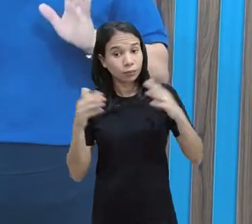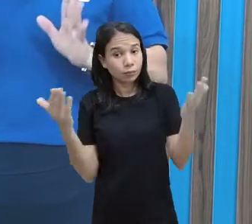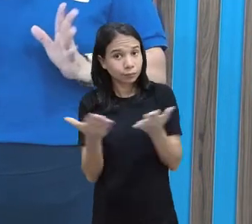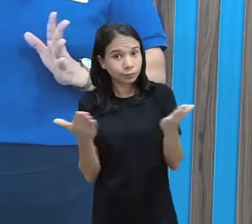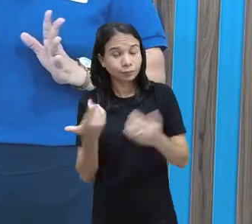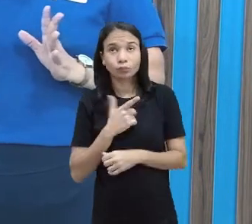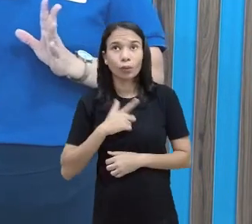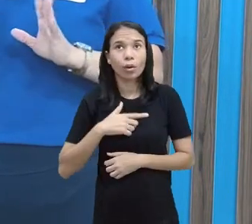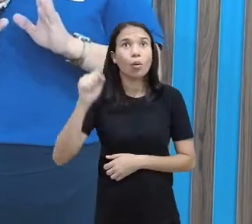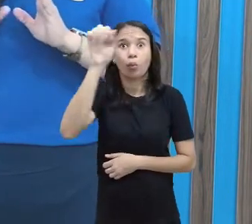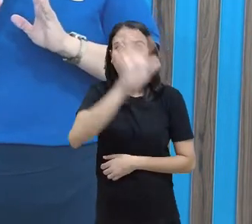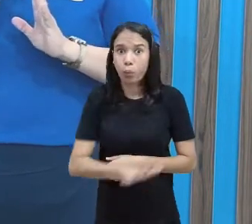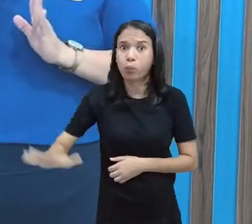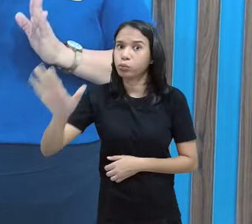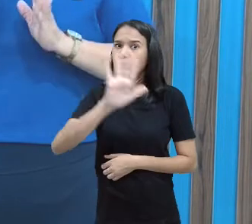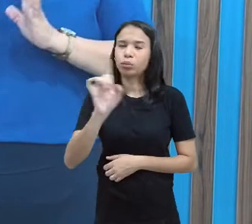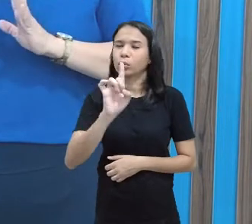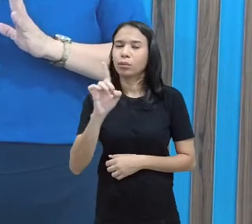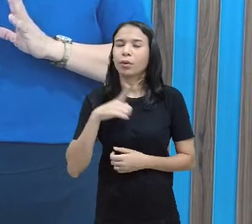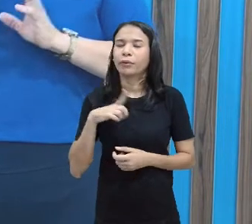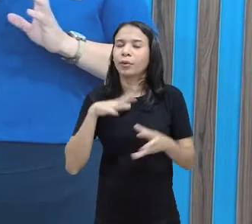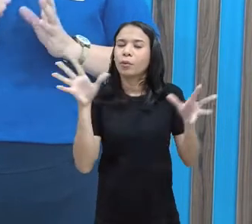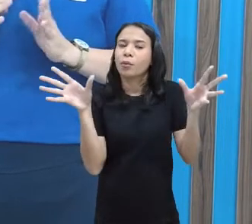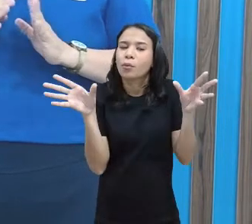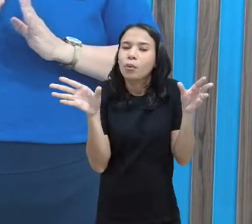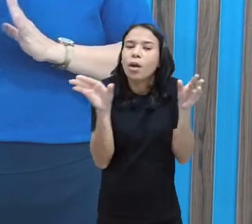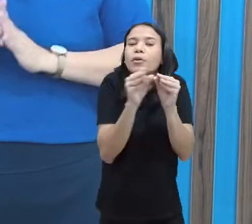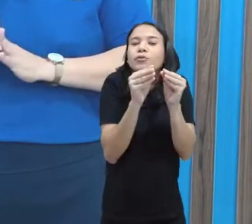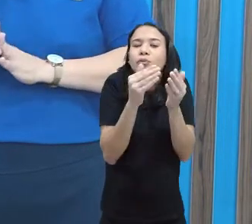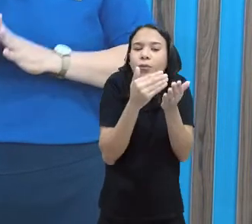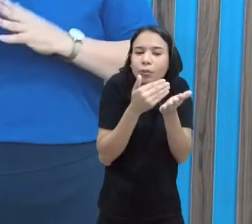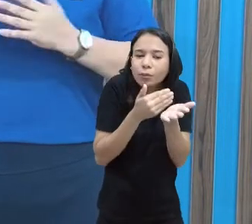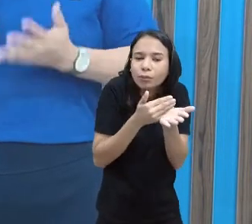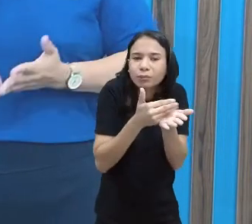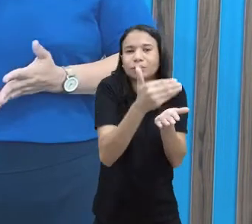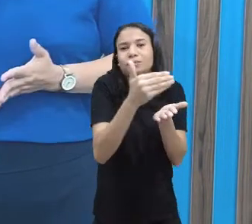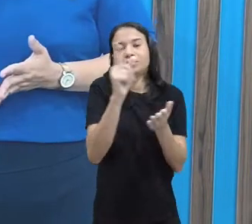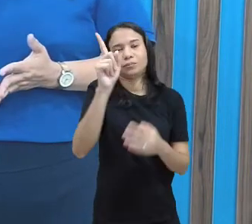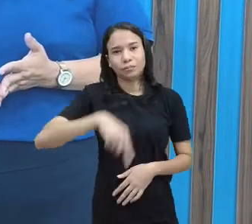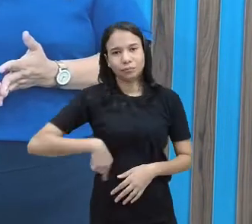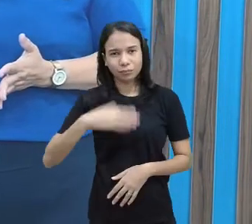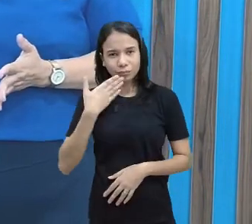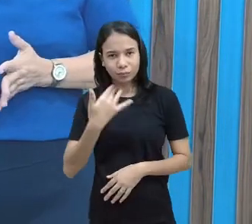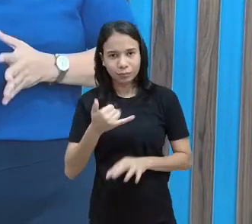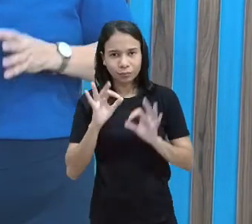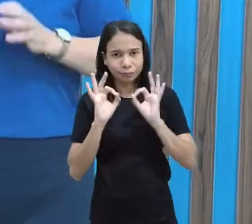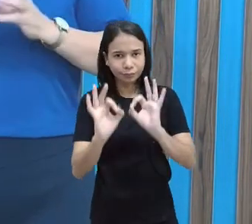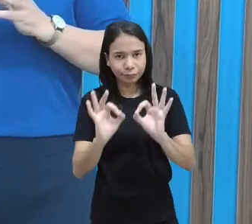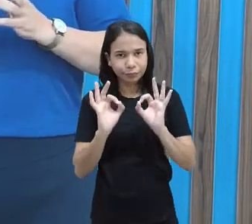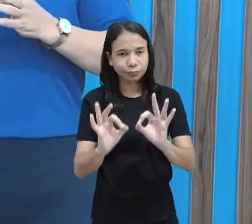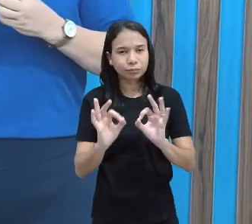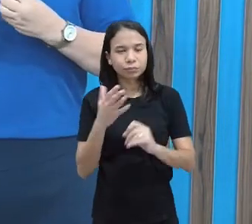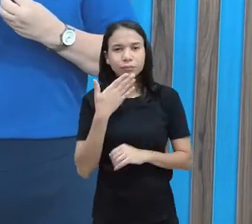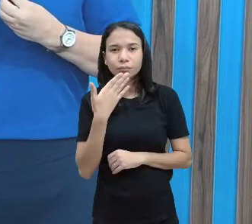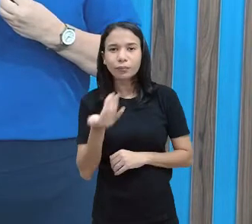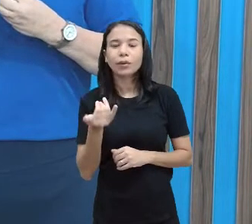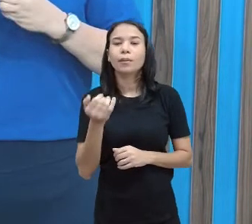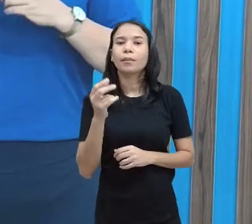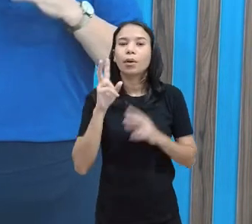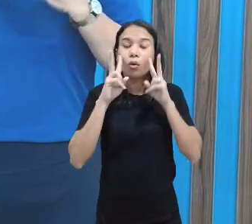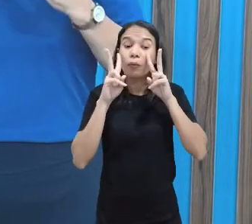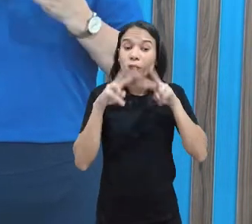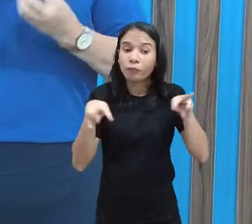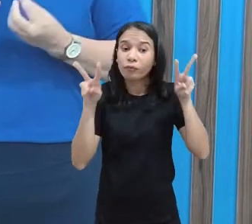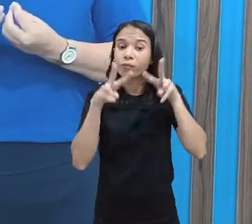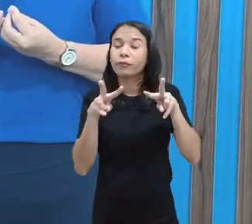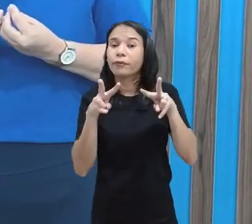vai dar conta de tudo. Eu fiz uns cortes, né, para que a gente possa ver melhor, né? Melhor a gente ver